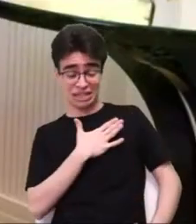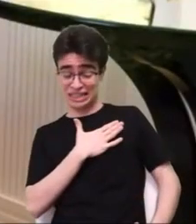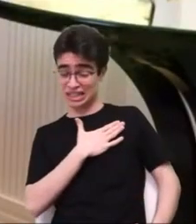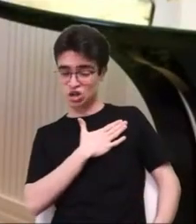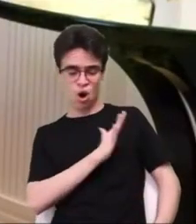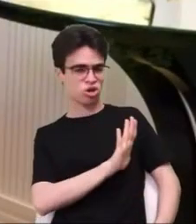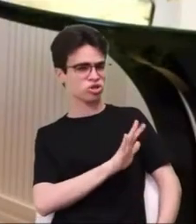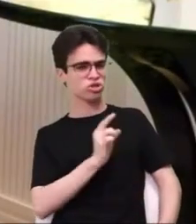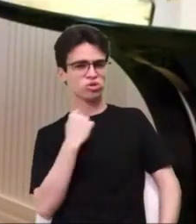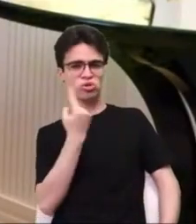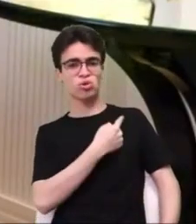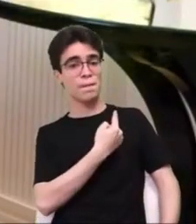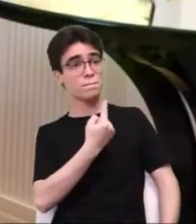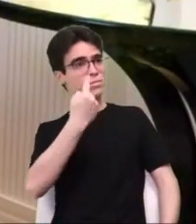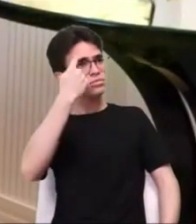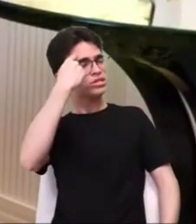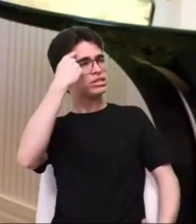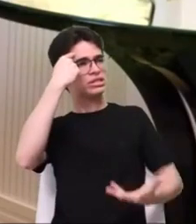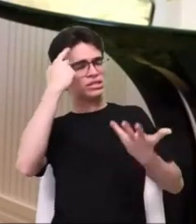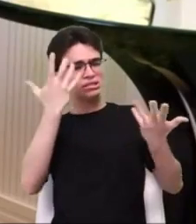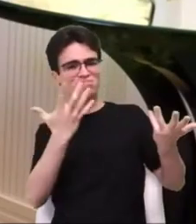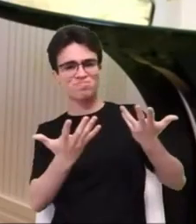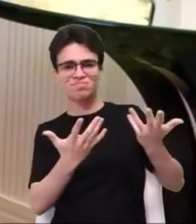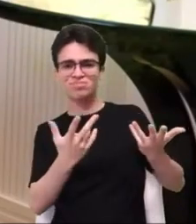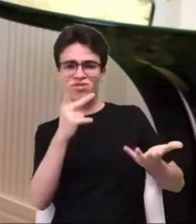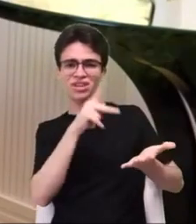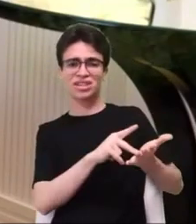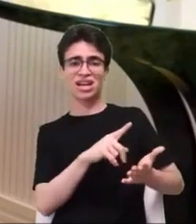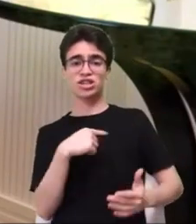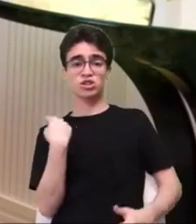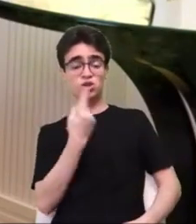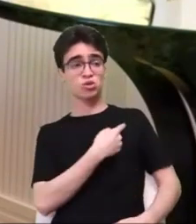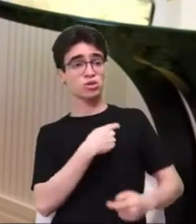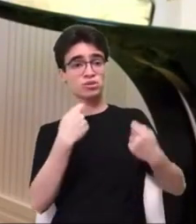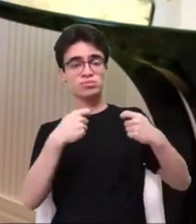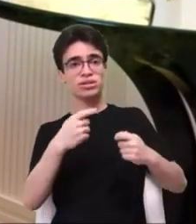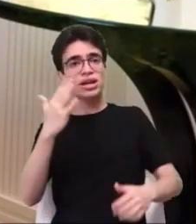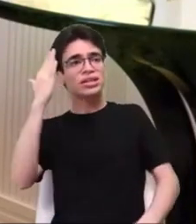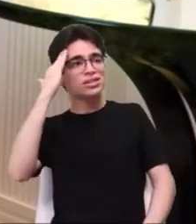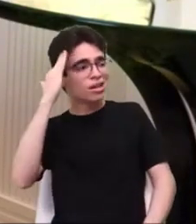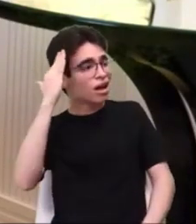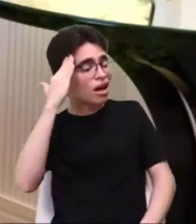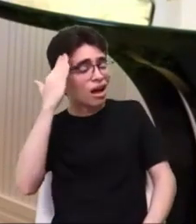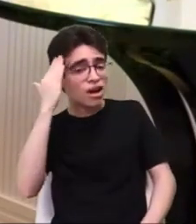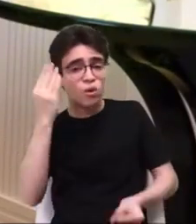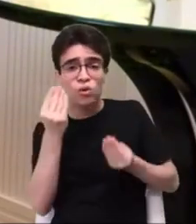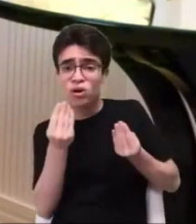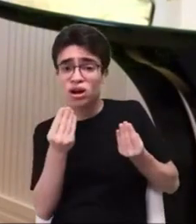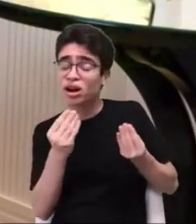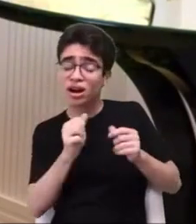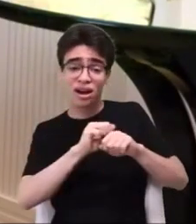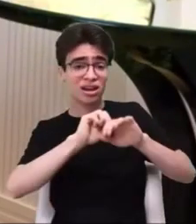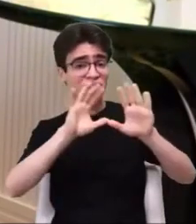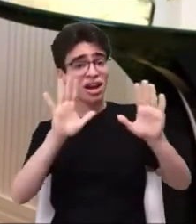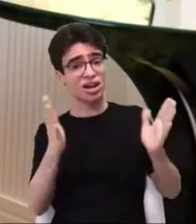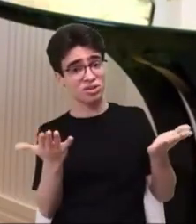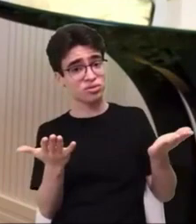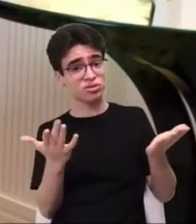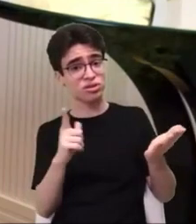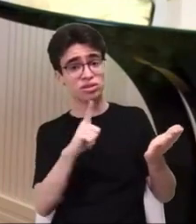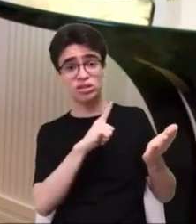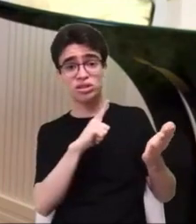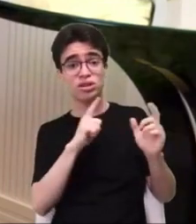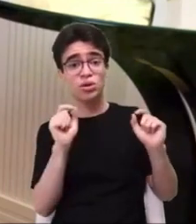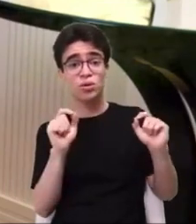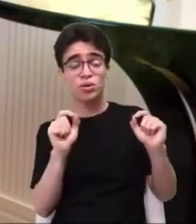nosso pensamento, porque é só ter um pouquinho de lógica para entender, né, que existem